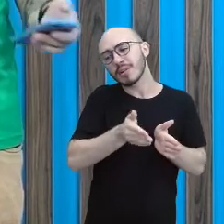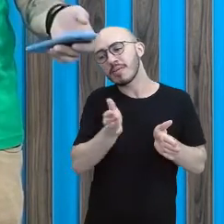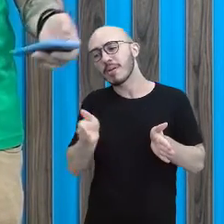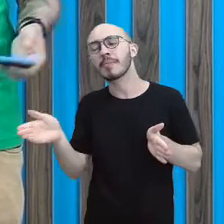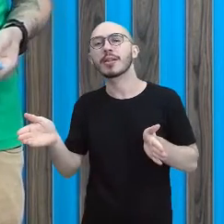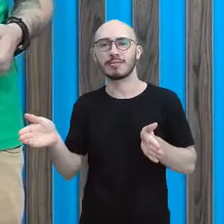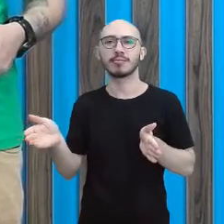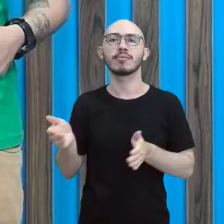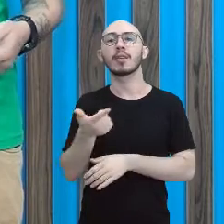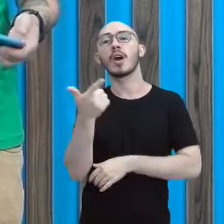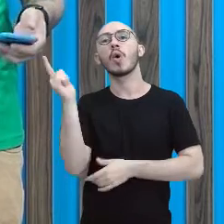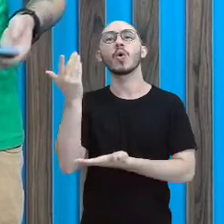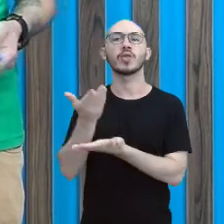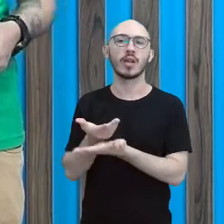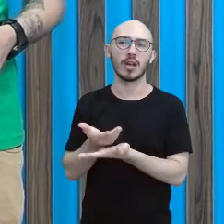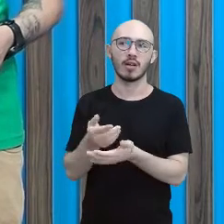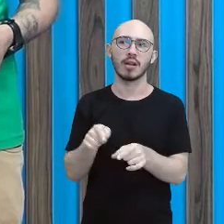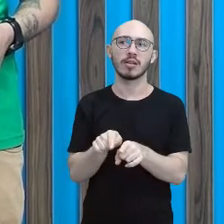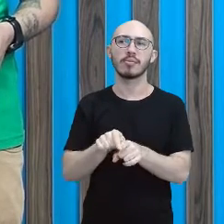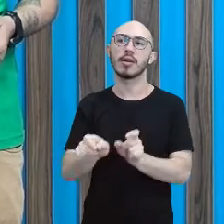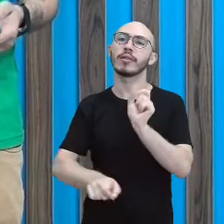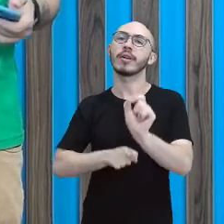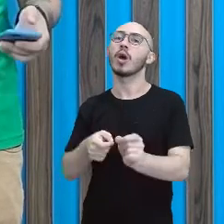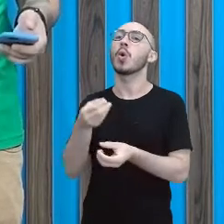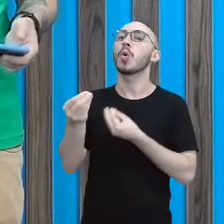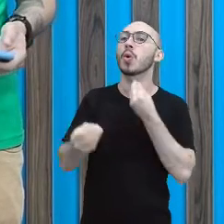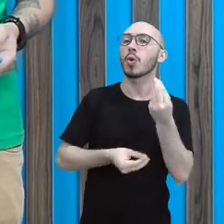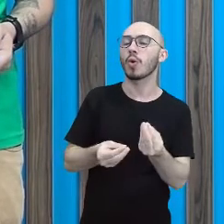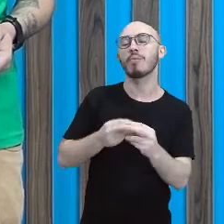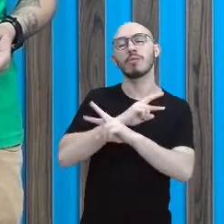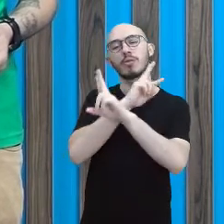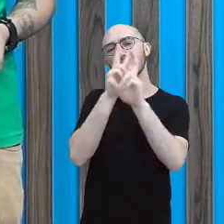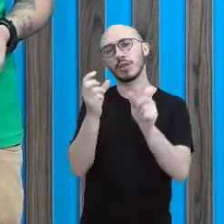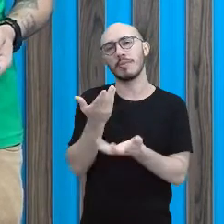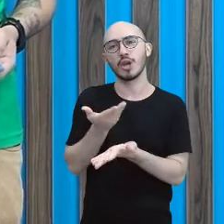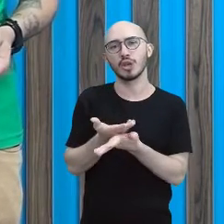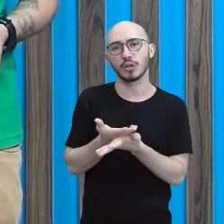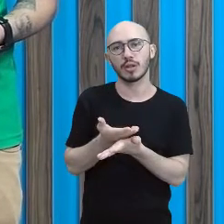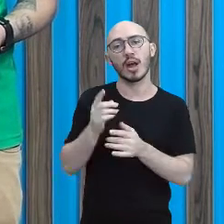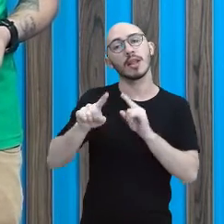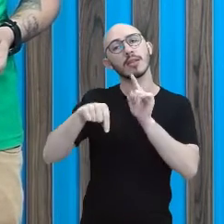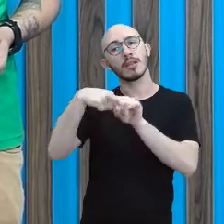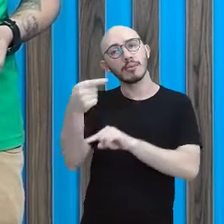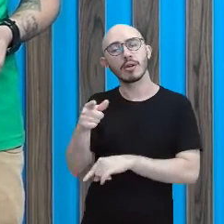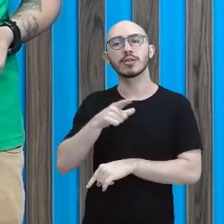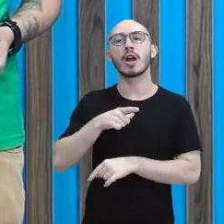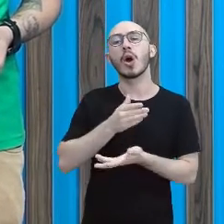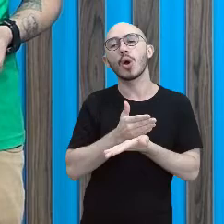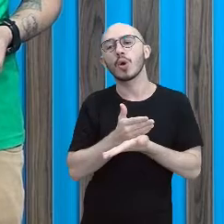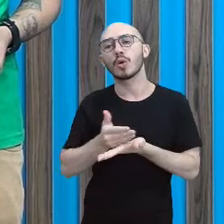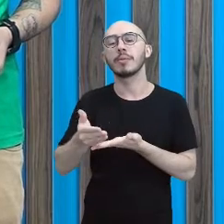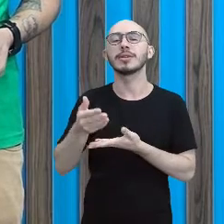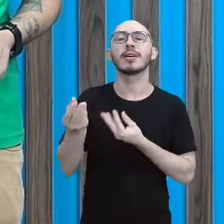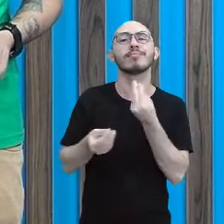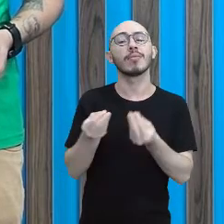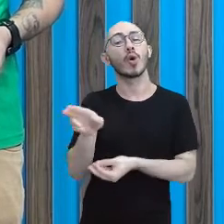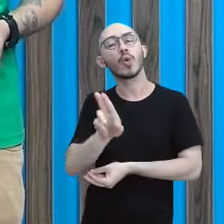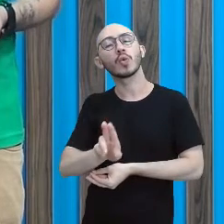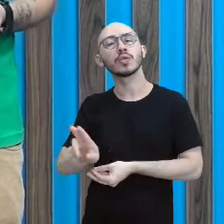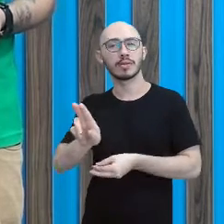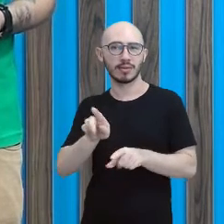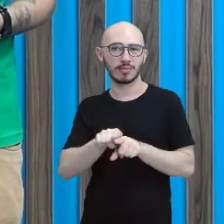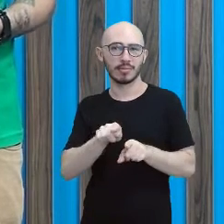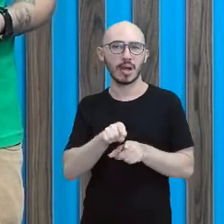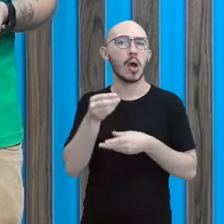trazer para esse tema da aula, né? Ou seja, os números grandes e os números pequenos, e em seguida a gente vai começar a fazer a manipulação. E